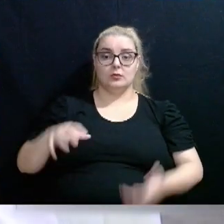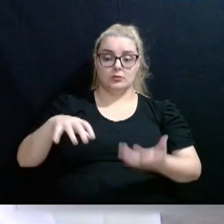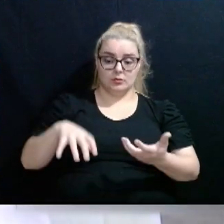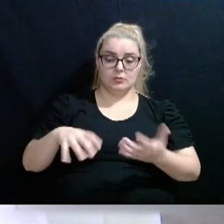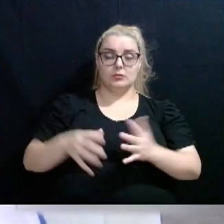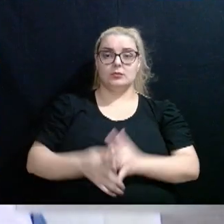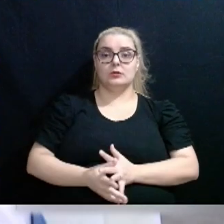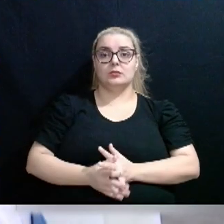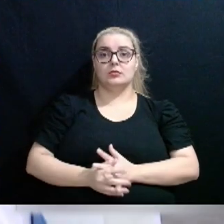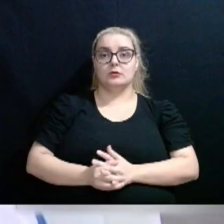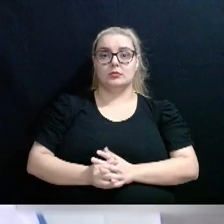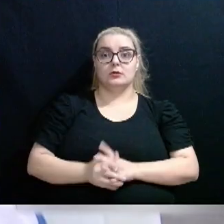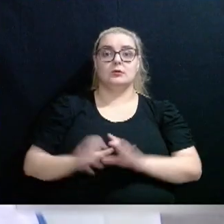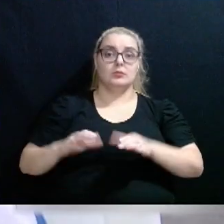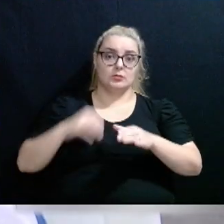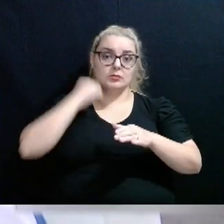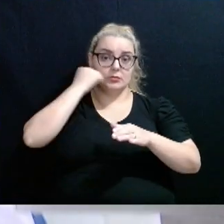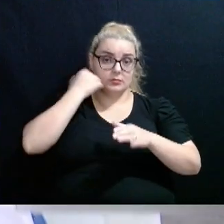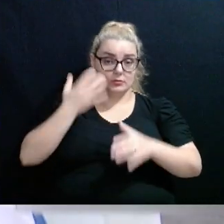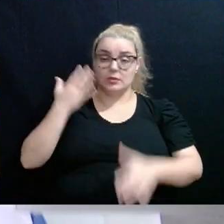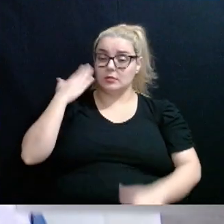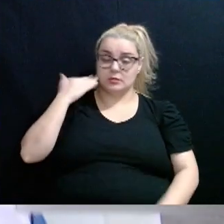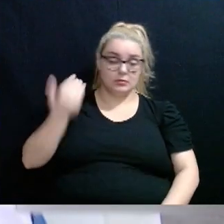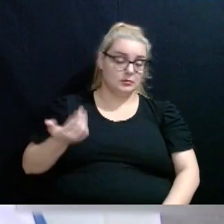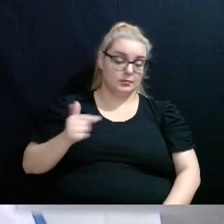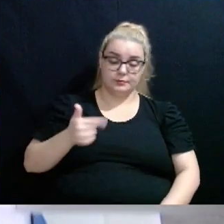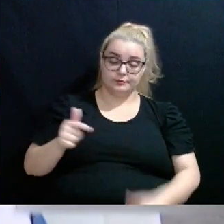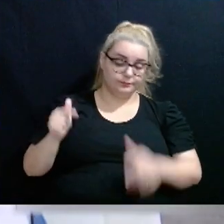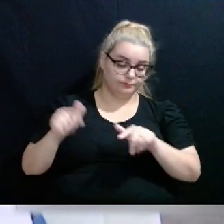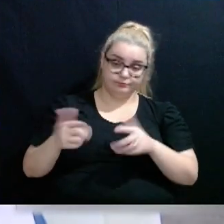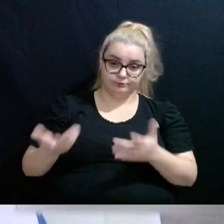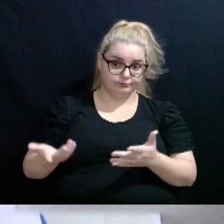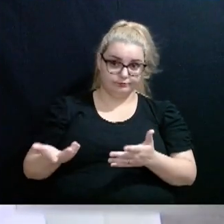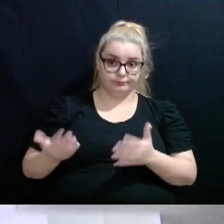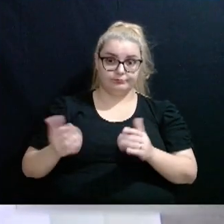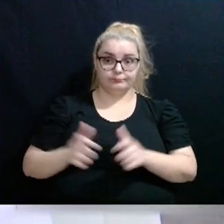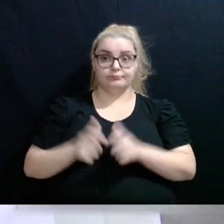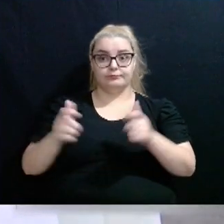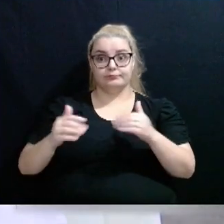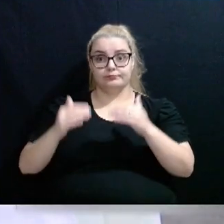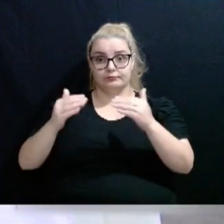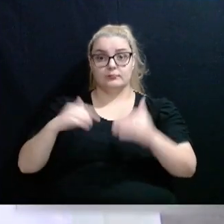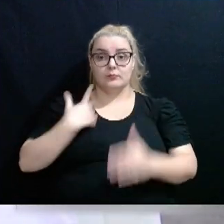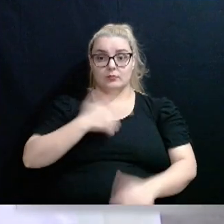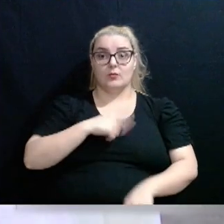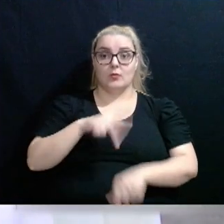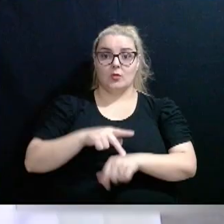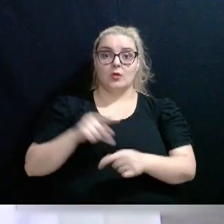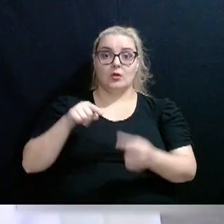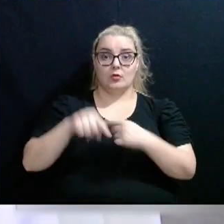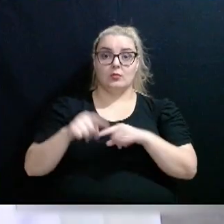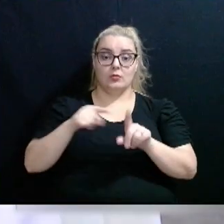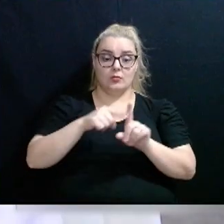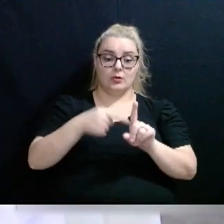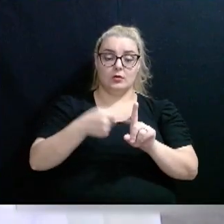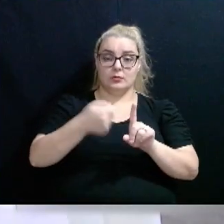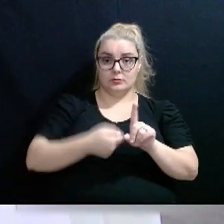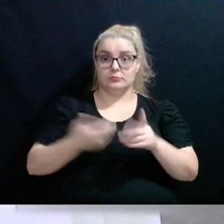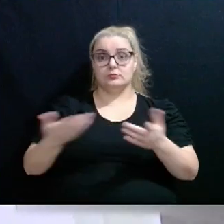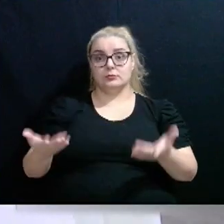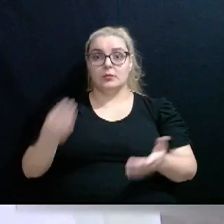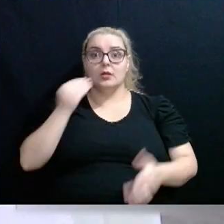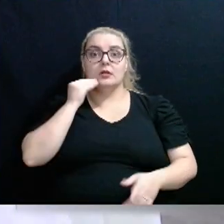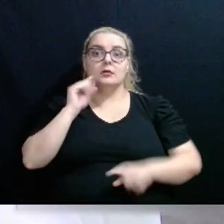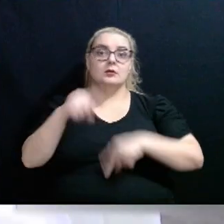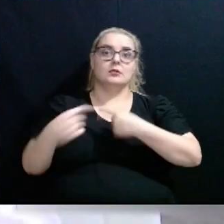Senado, mas sabendo que ali não há espaço, porque predominantemente o nosso país é contra o aborto, tenta-se de outras maneiras, seja